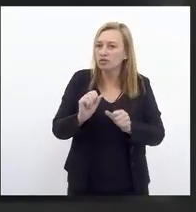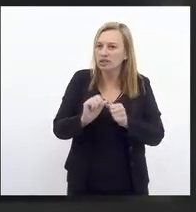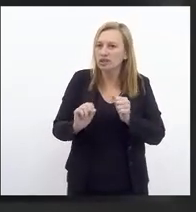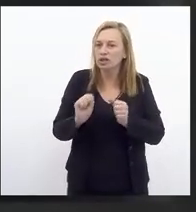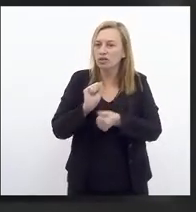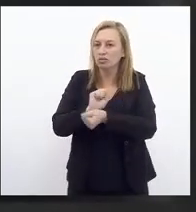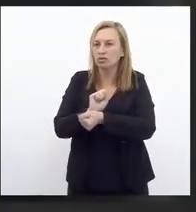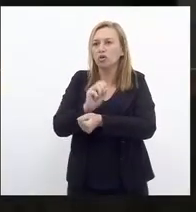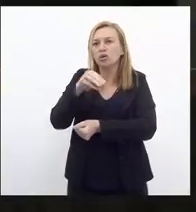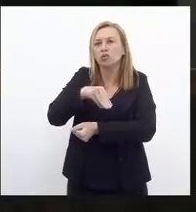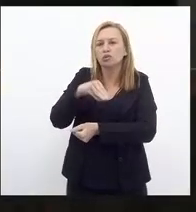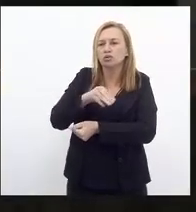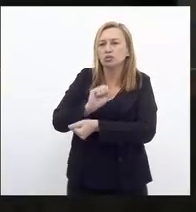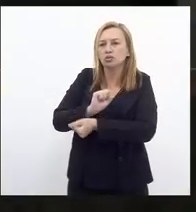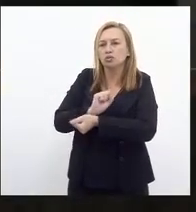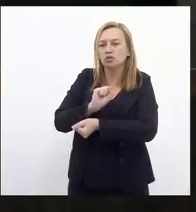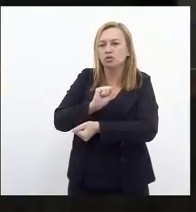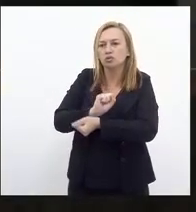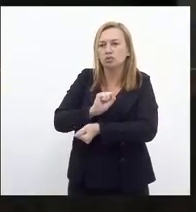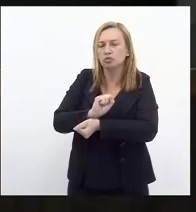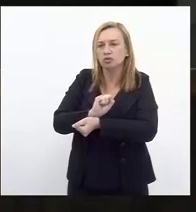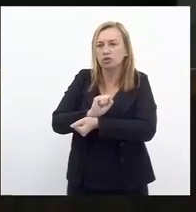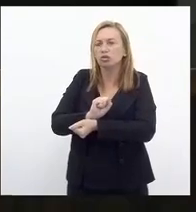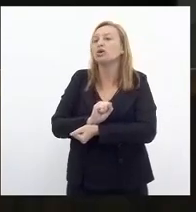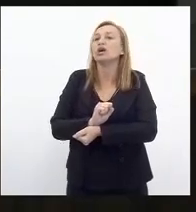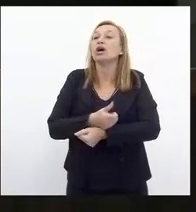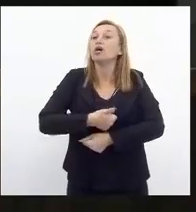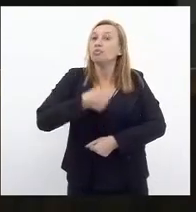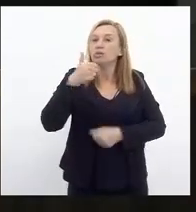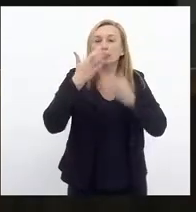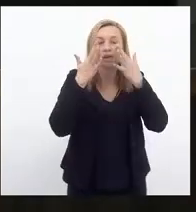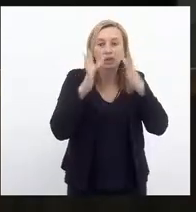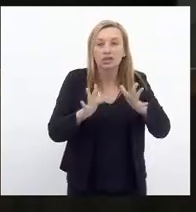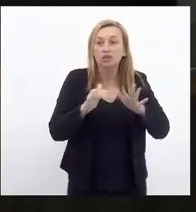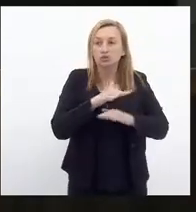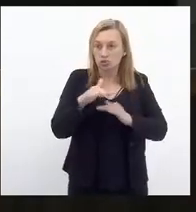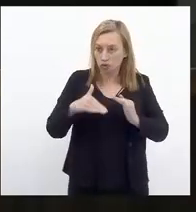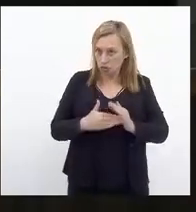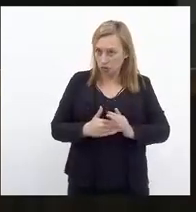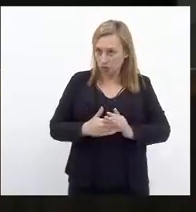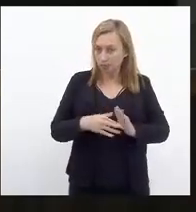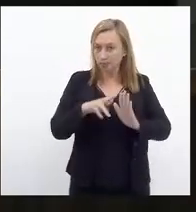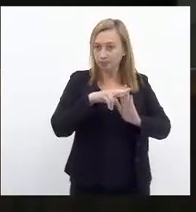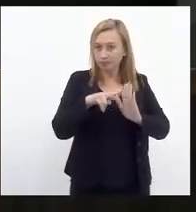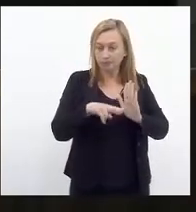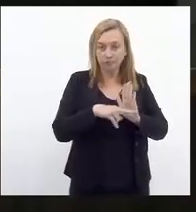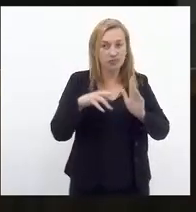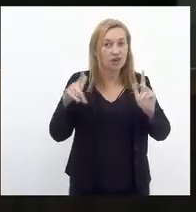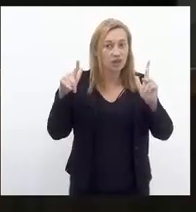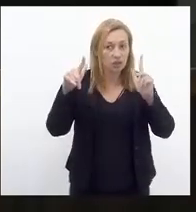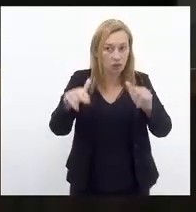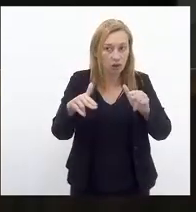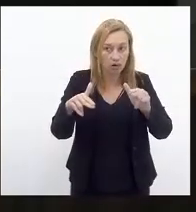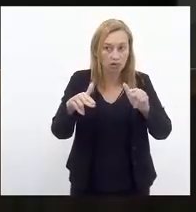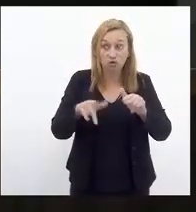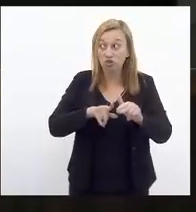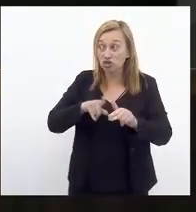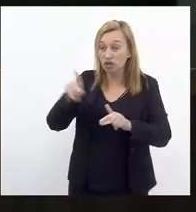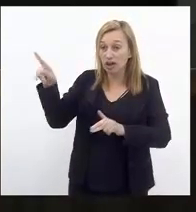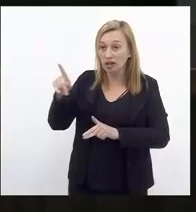favor e olha só o primeiro aquela atenção de todos a regra é a mesma do Palácio